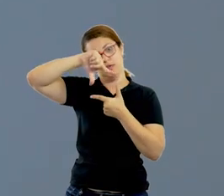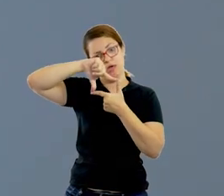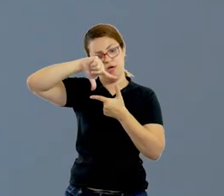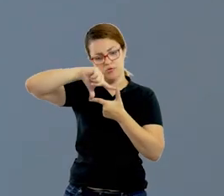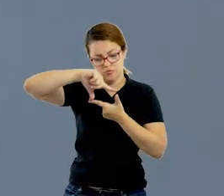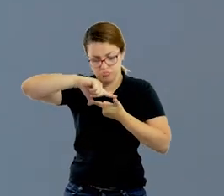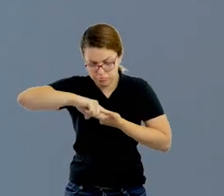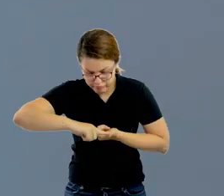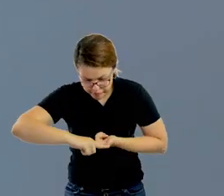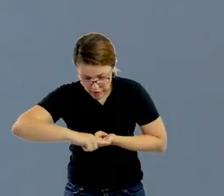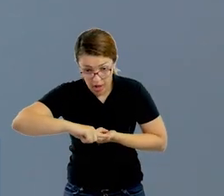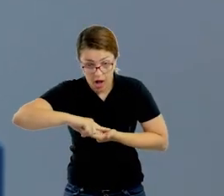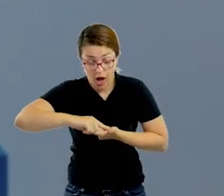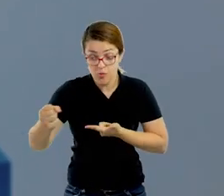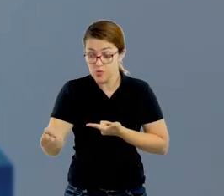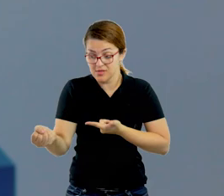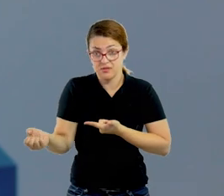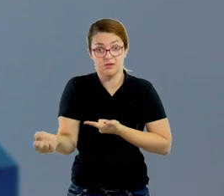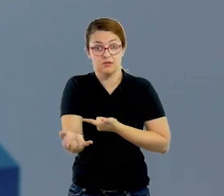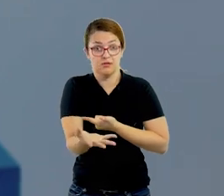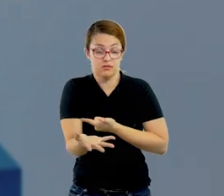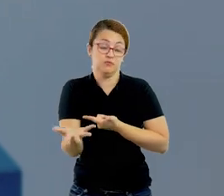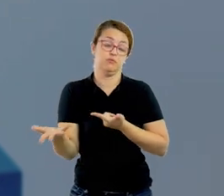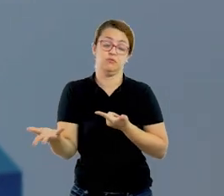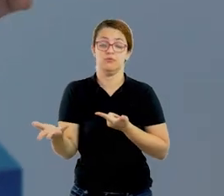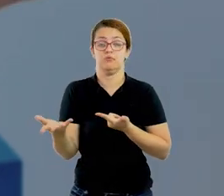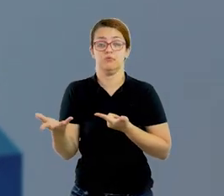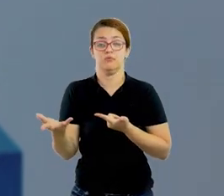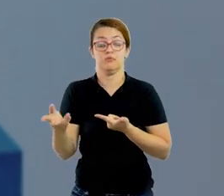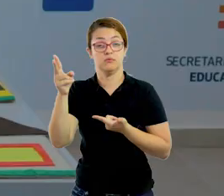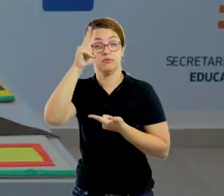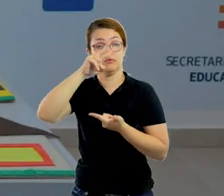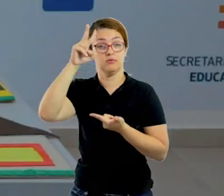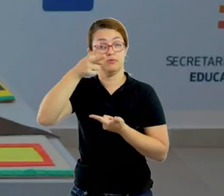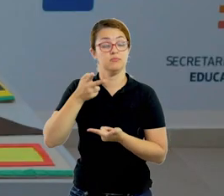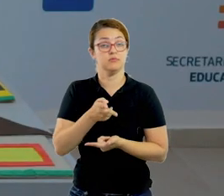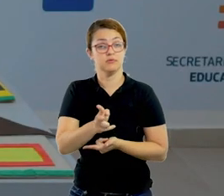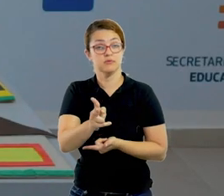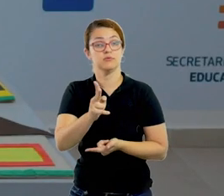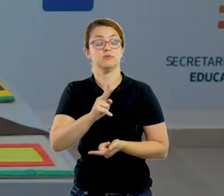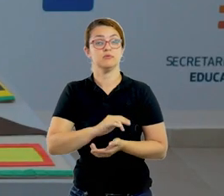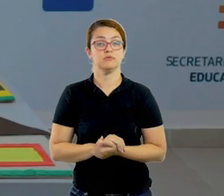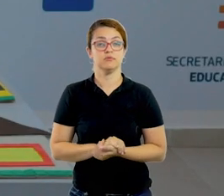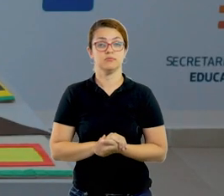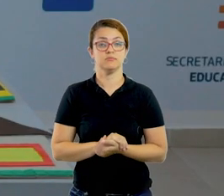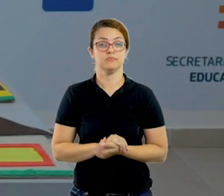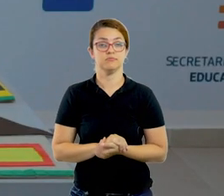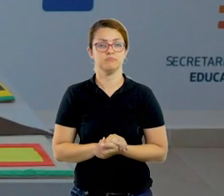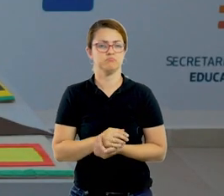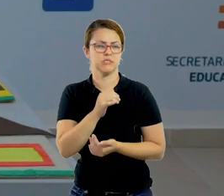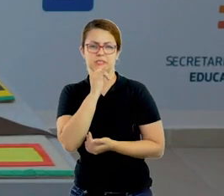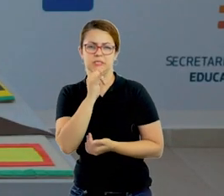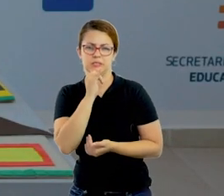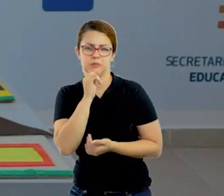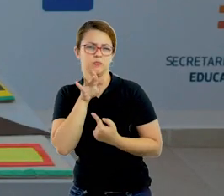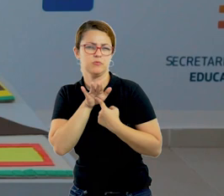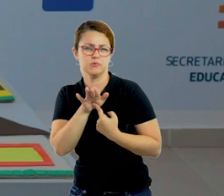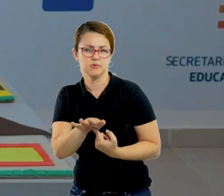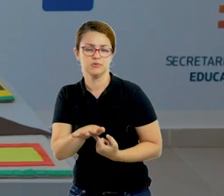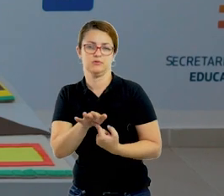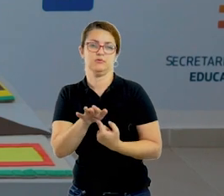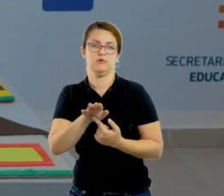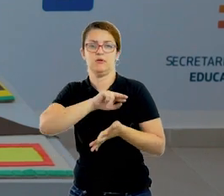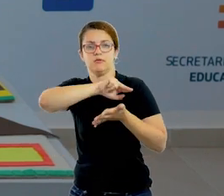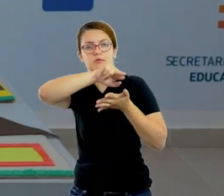O piso do chão, um dado, tá? Lembre-se sempre de dar outros exemplos